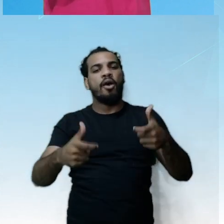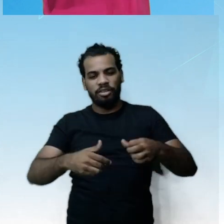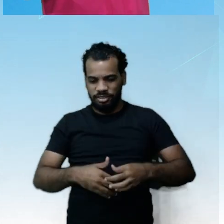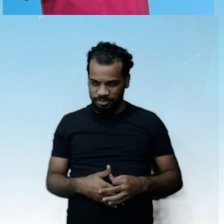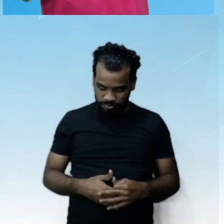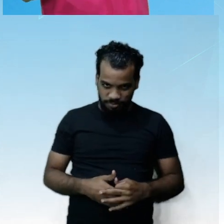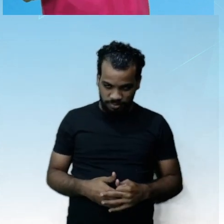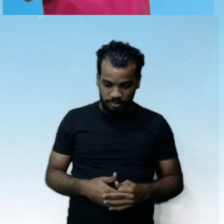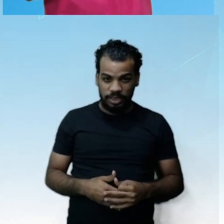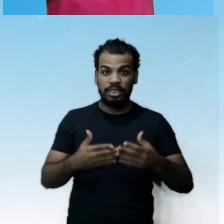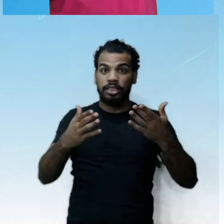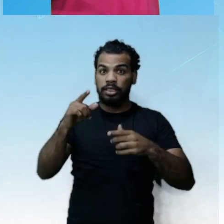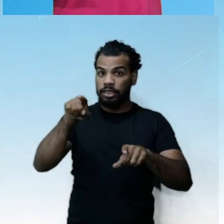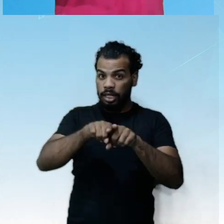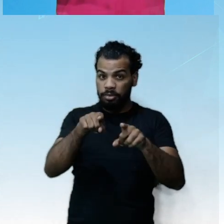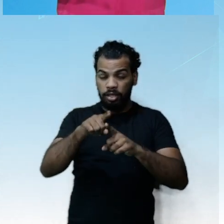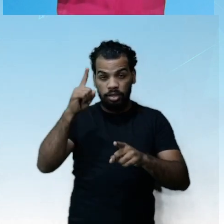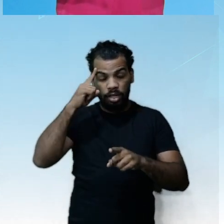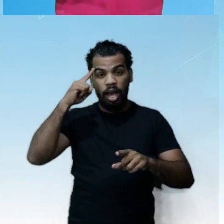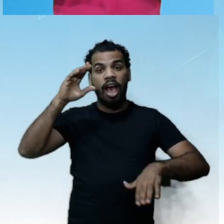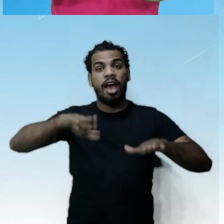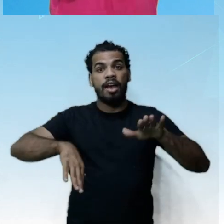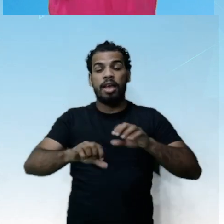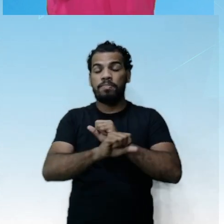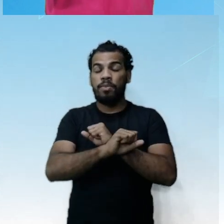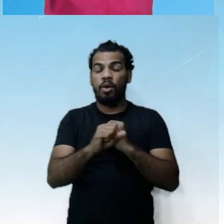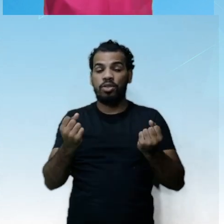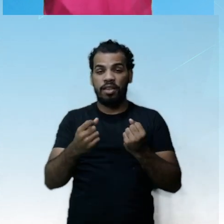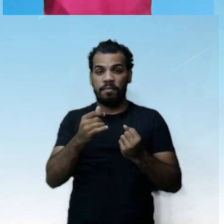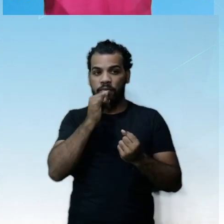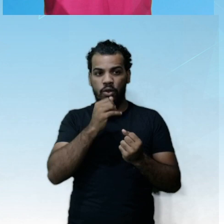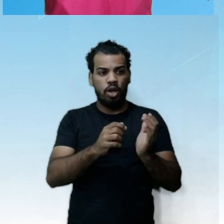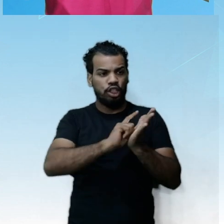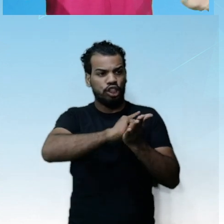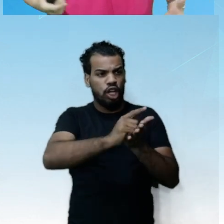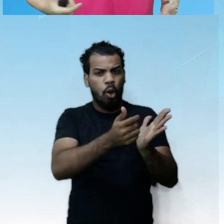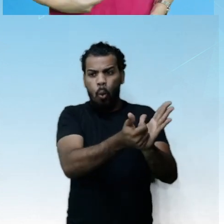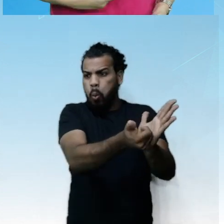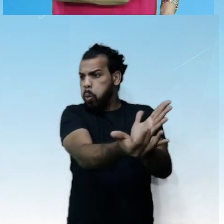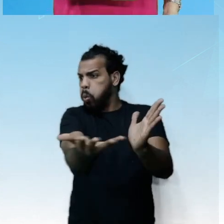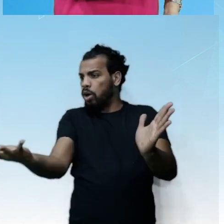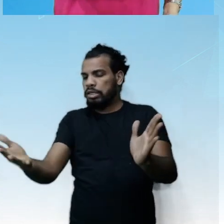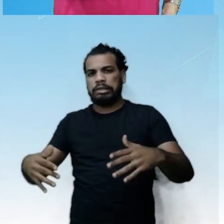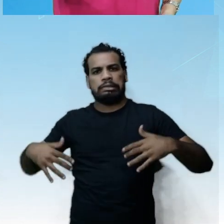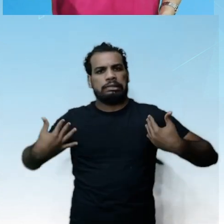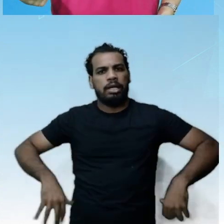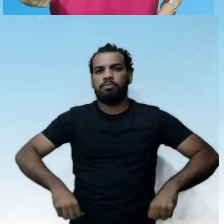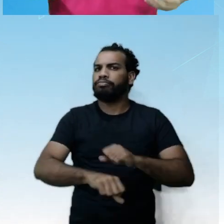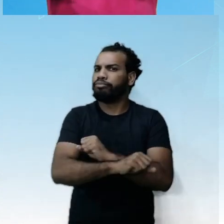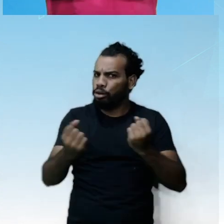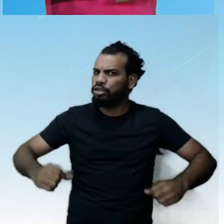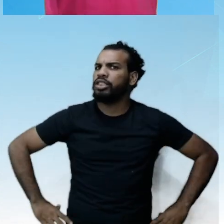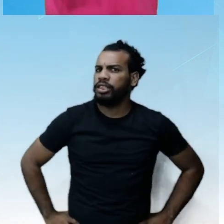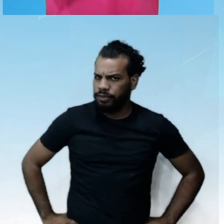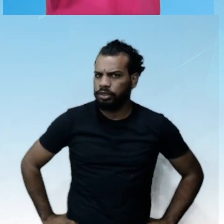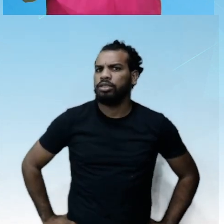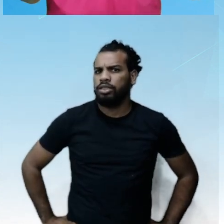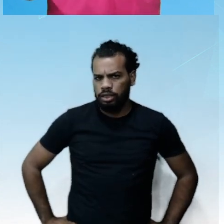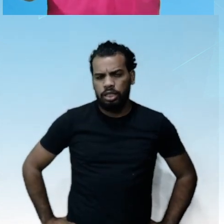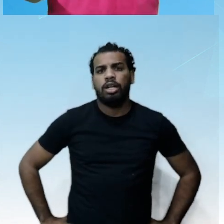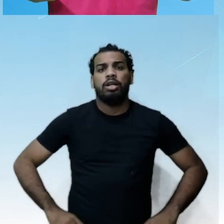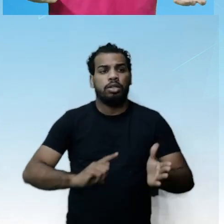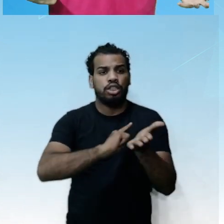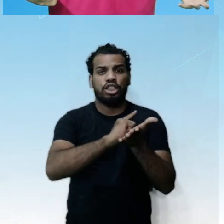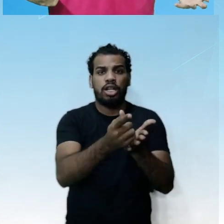que é quase que impossível nós contarmos a quantidade de gêneros. Na verdade, é impossível mesmo, porque gêneros